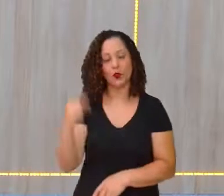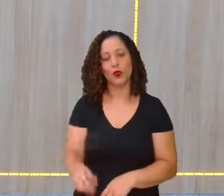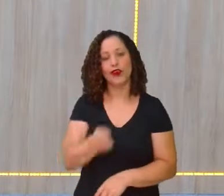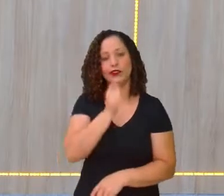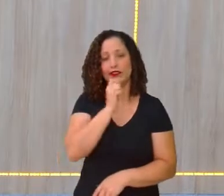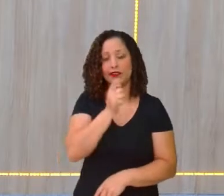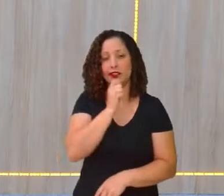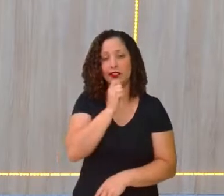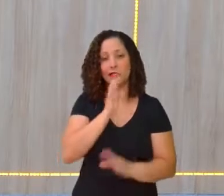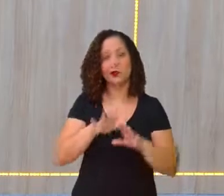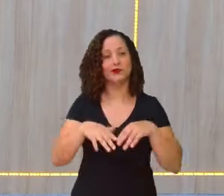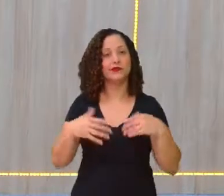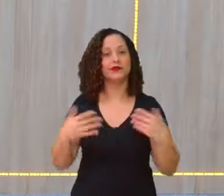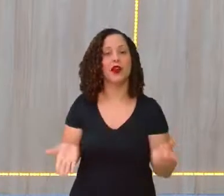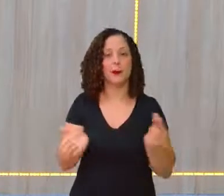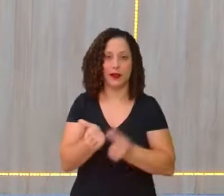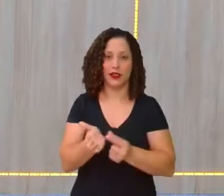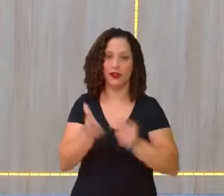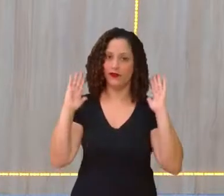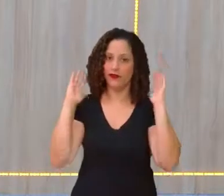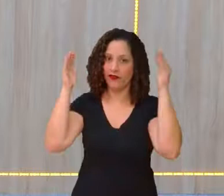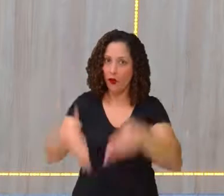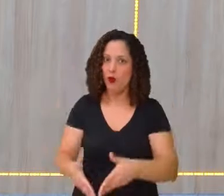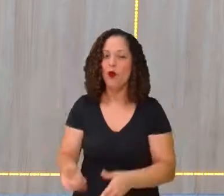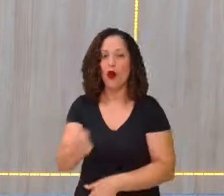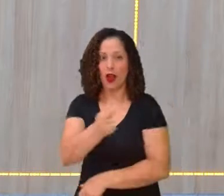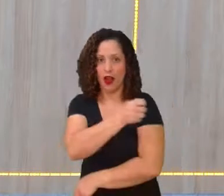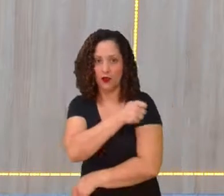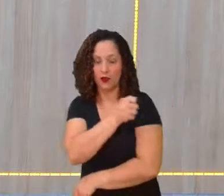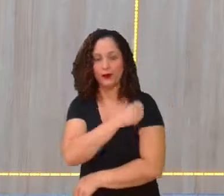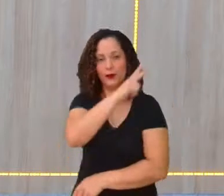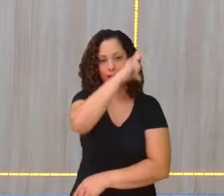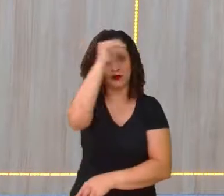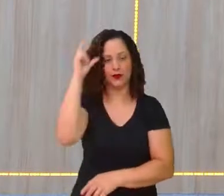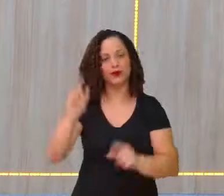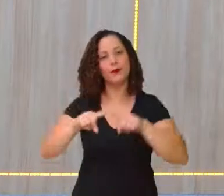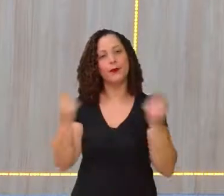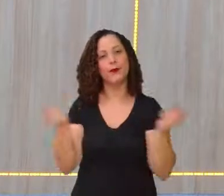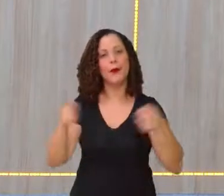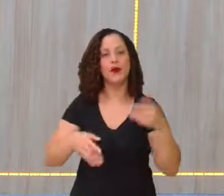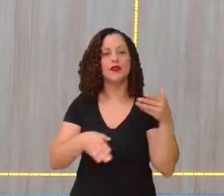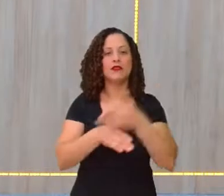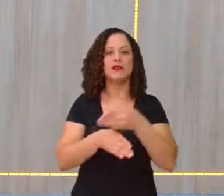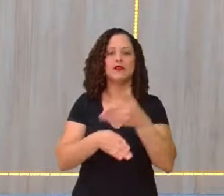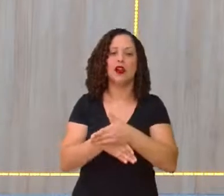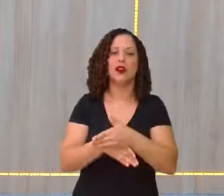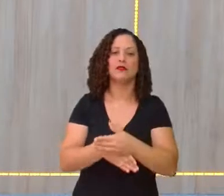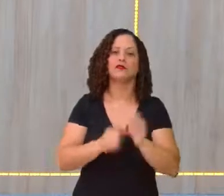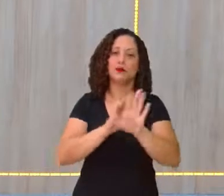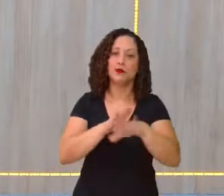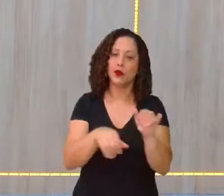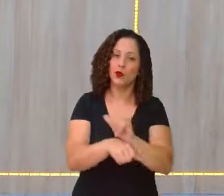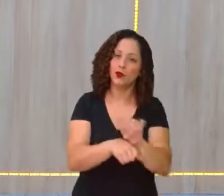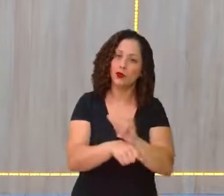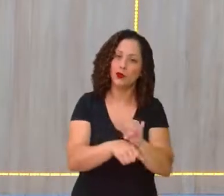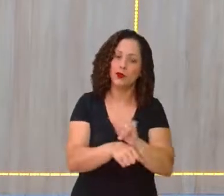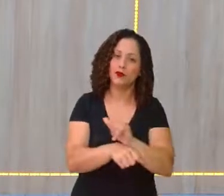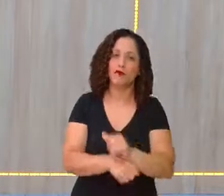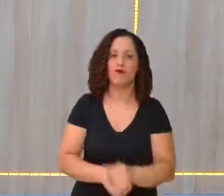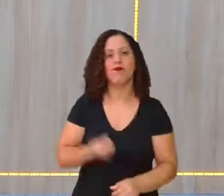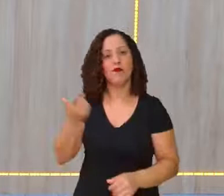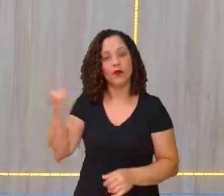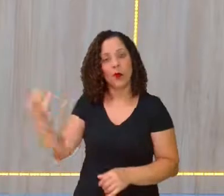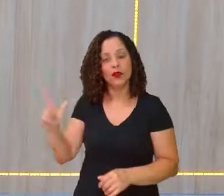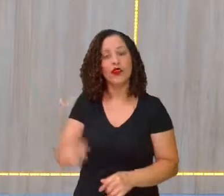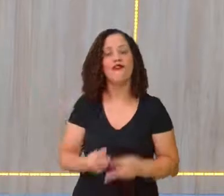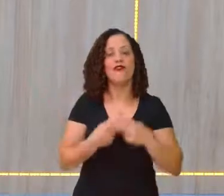para os estudantes da rede municipal de ensino, vocês podem acessar nossas aulas através do YouTube, que é uma outra